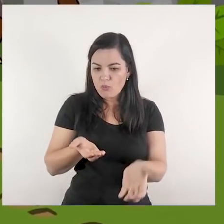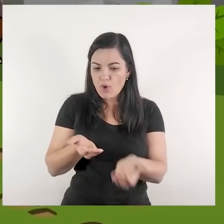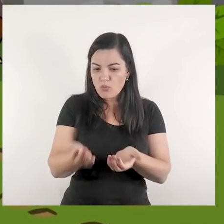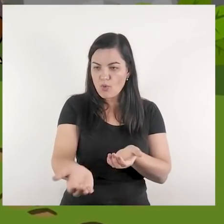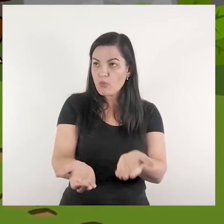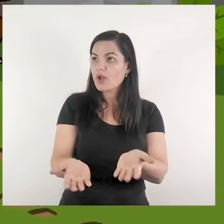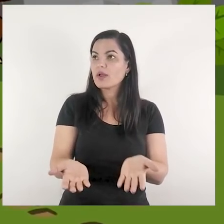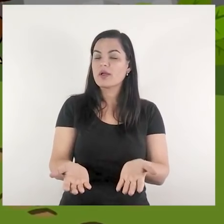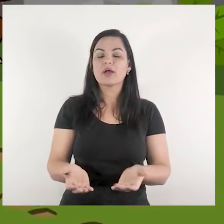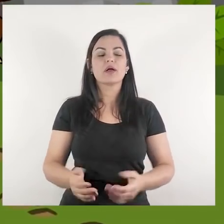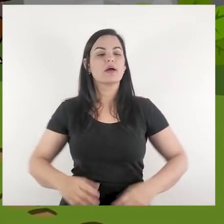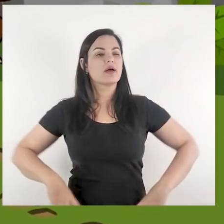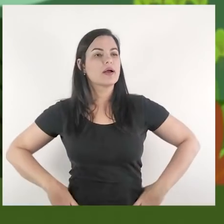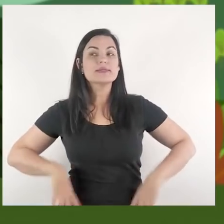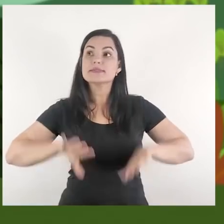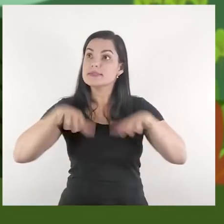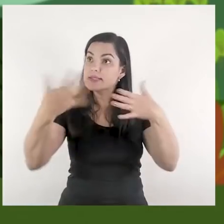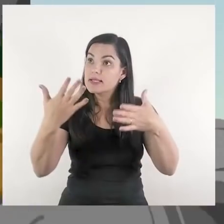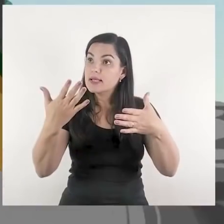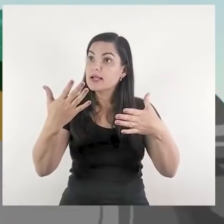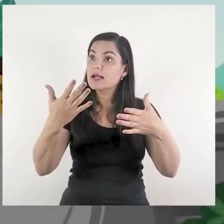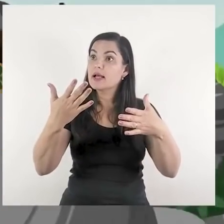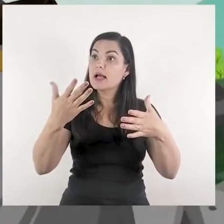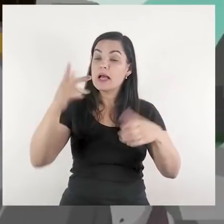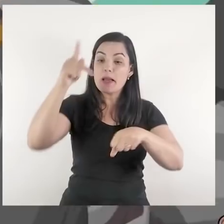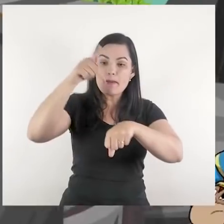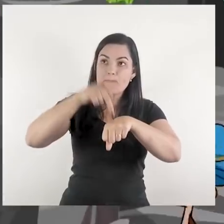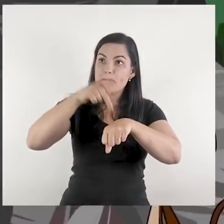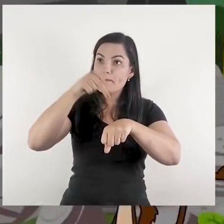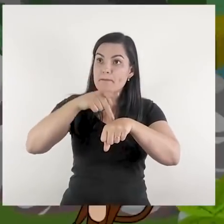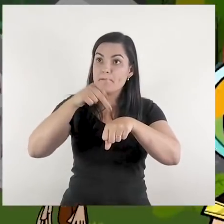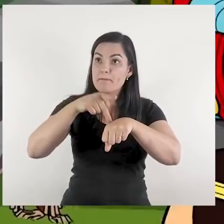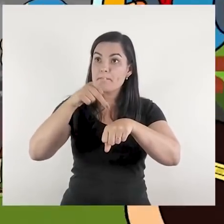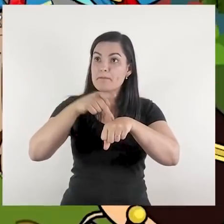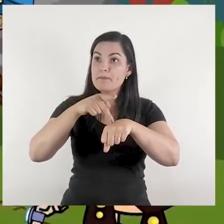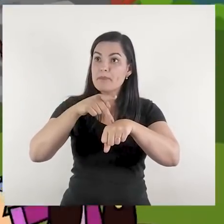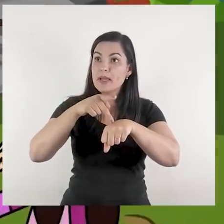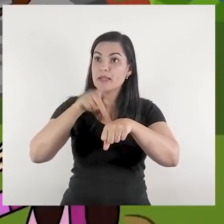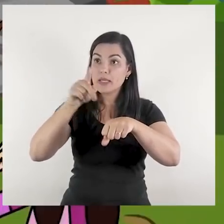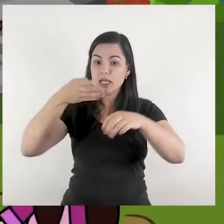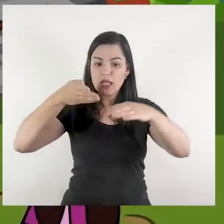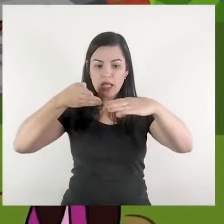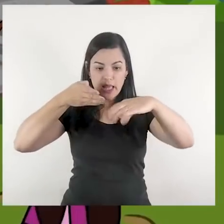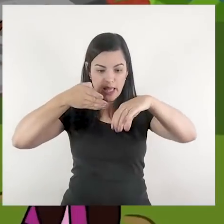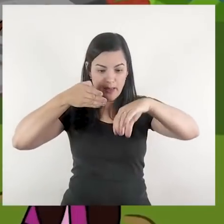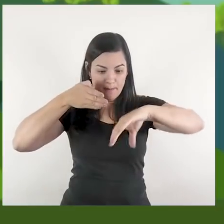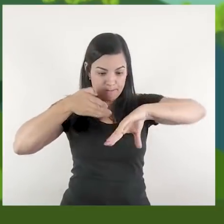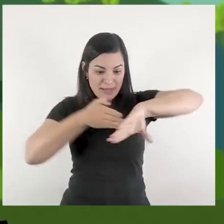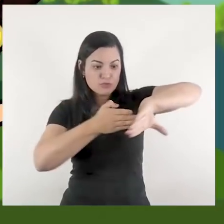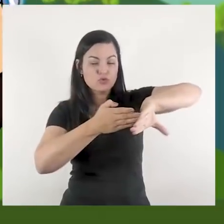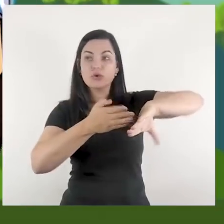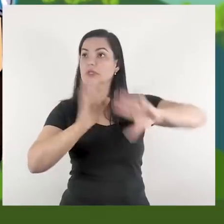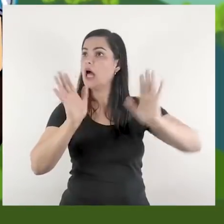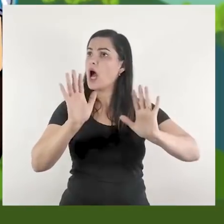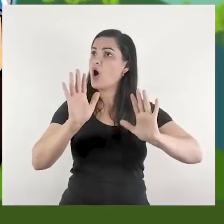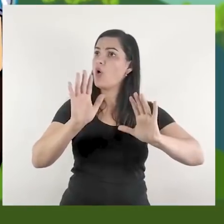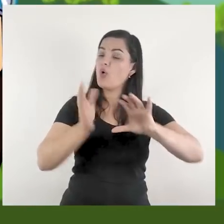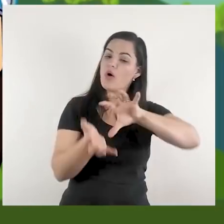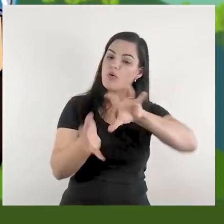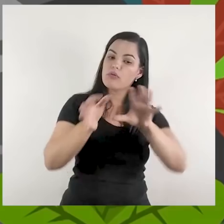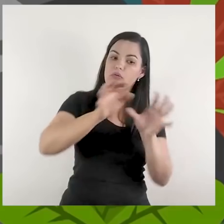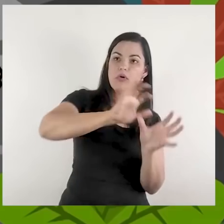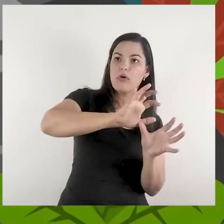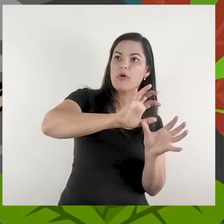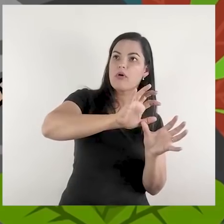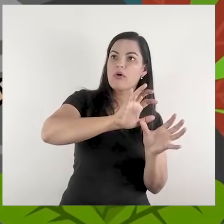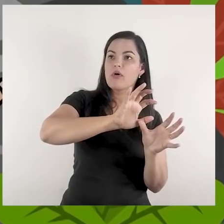Ué, será que ele atravessou a pedra? Não, foi a pedra que rolou e tapou a entrada da caverna. E aí prendeu o